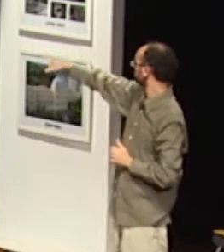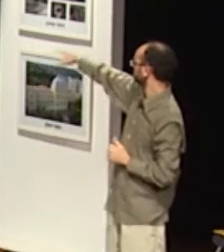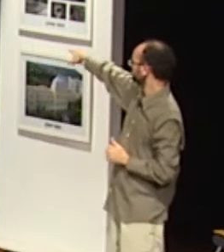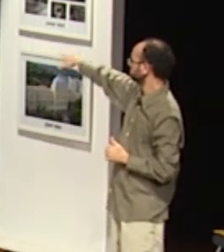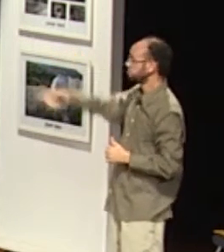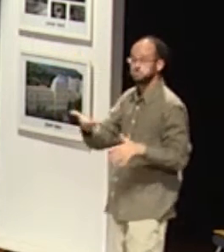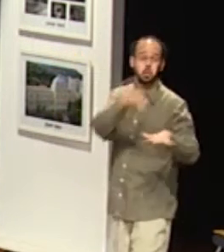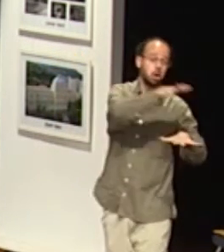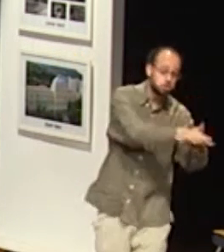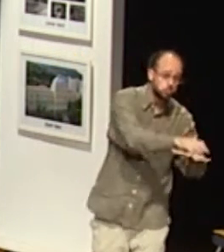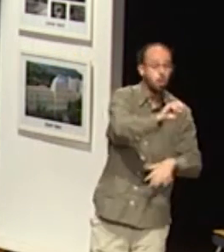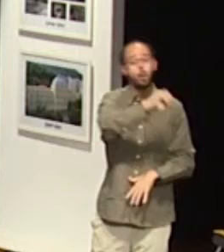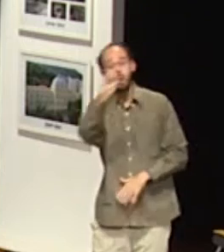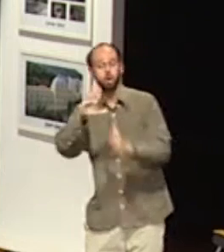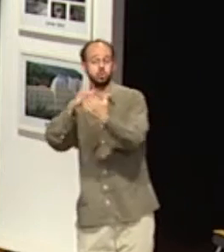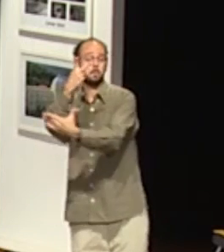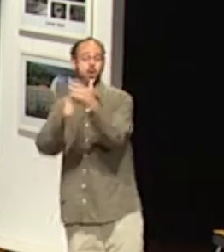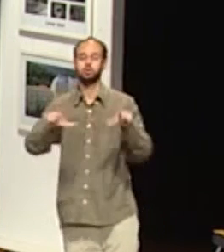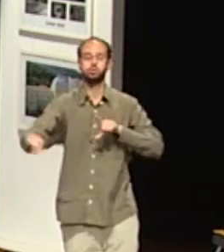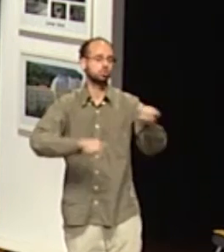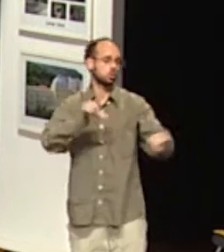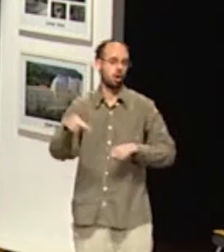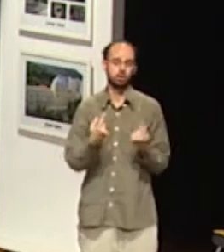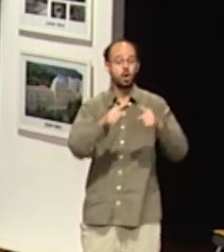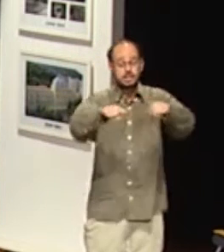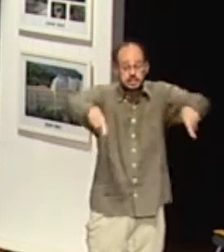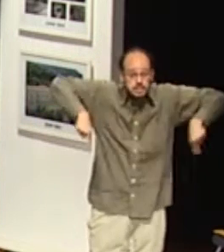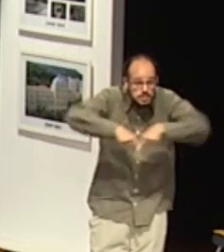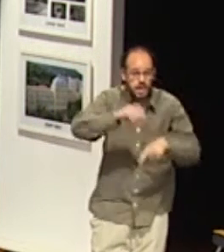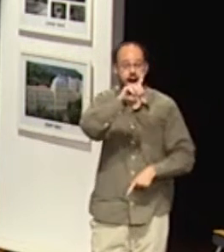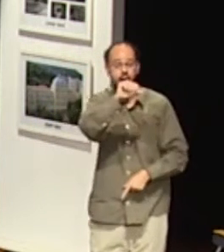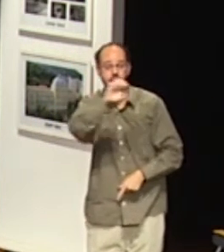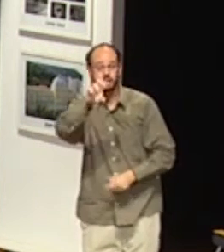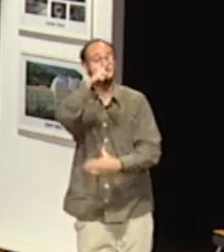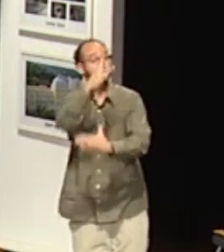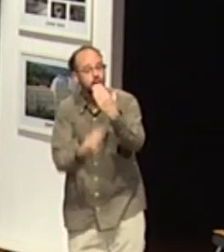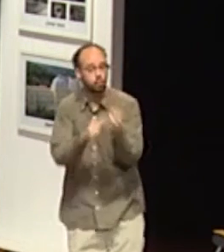Então, é a garantia da Libras e da língua de sinais,